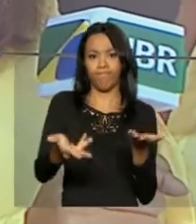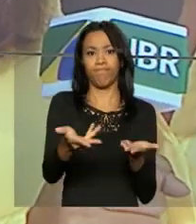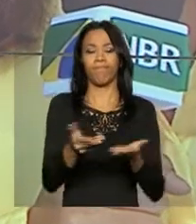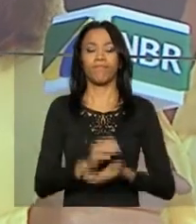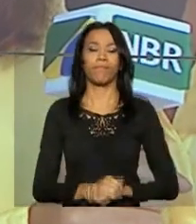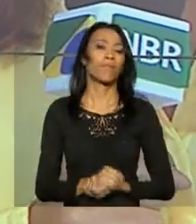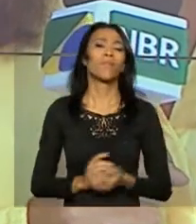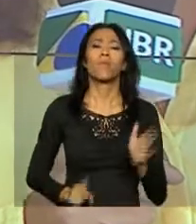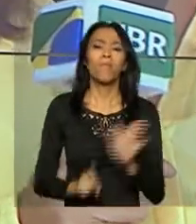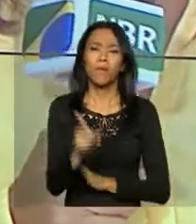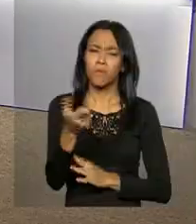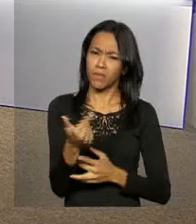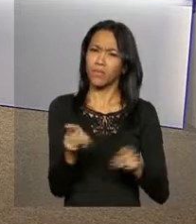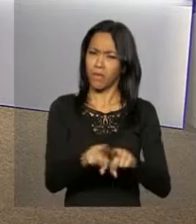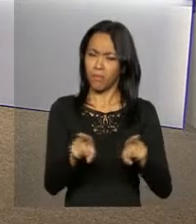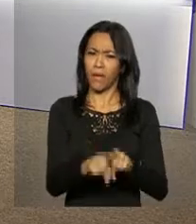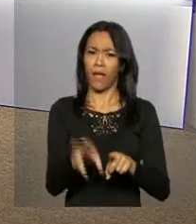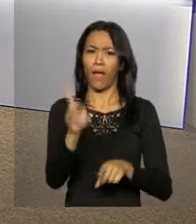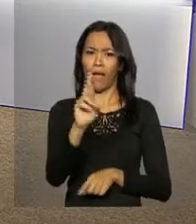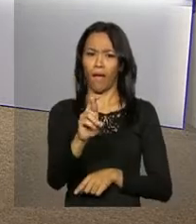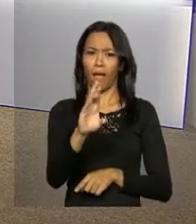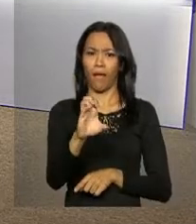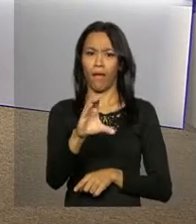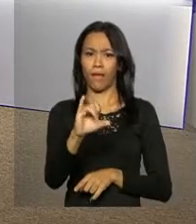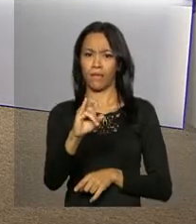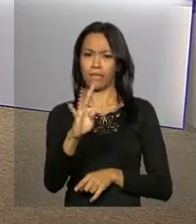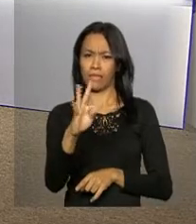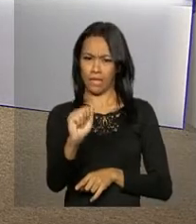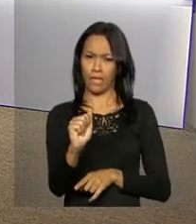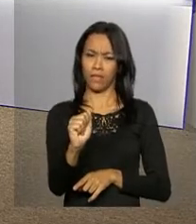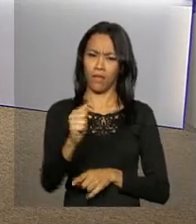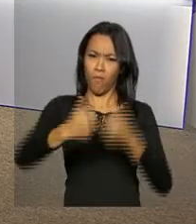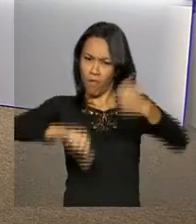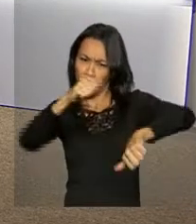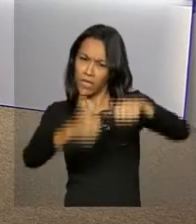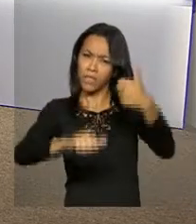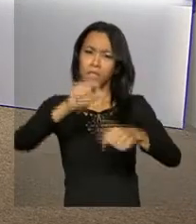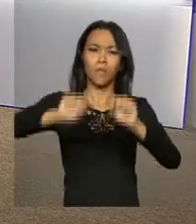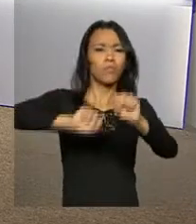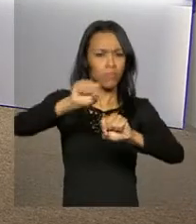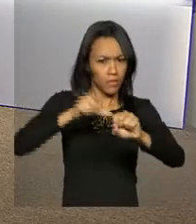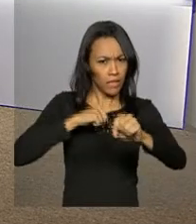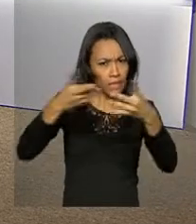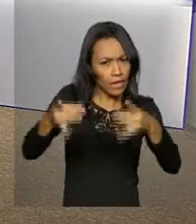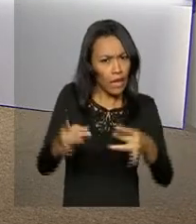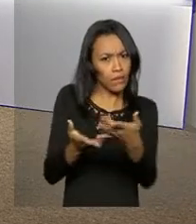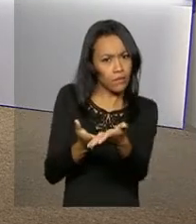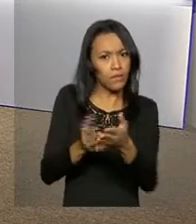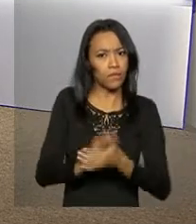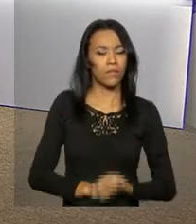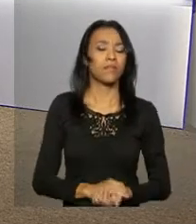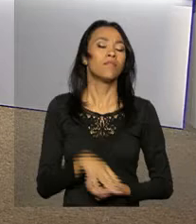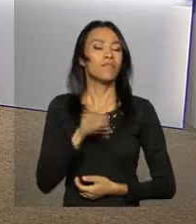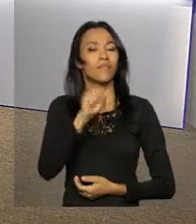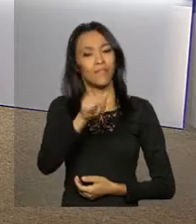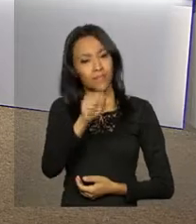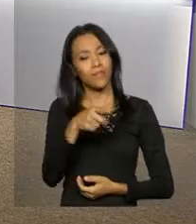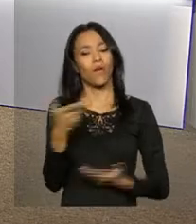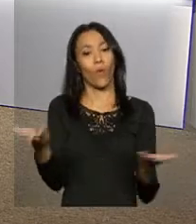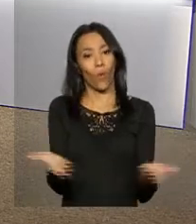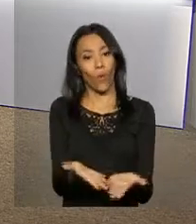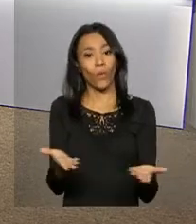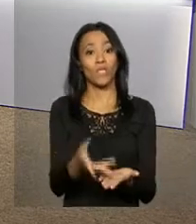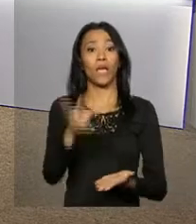receita federal divulga hoje também um balanço nesta tem detalhes sobre isso isso mesmo jaime hoje a